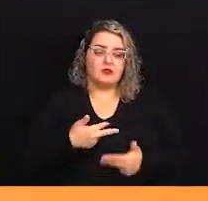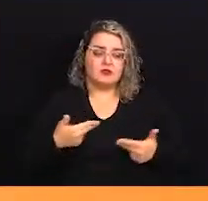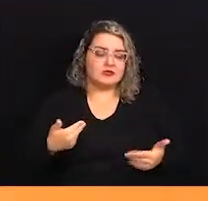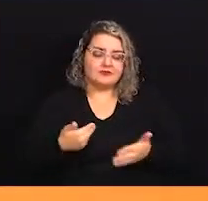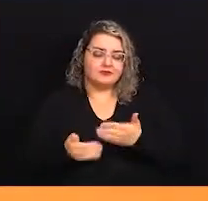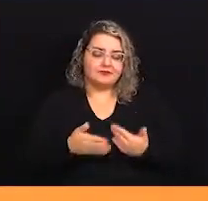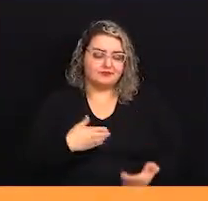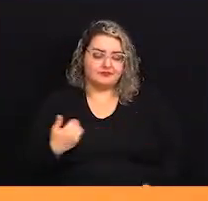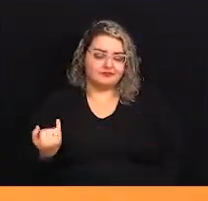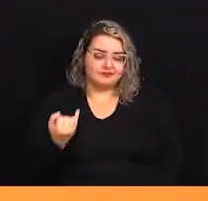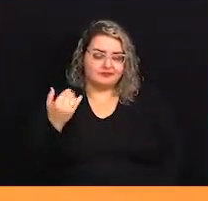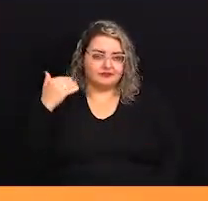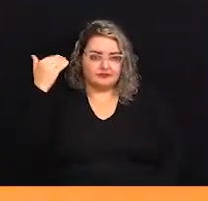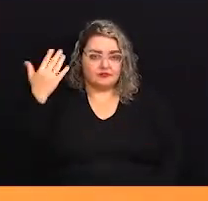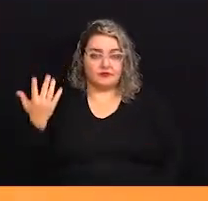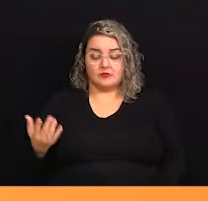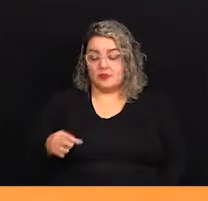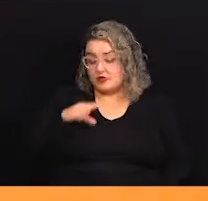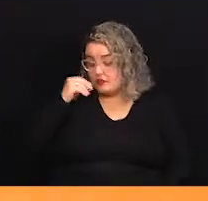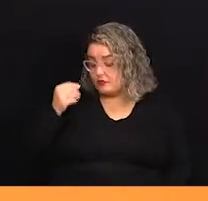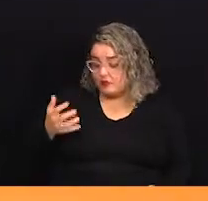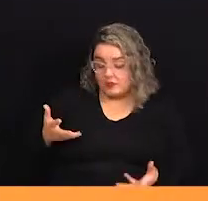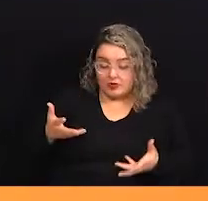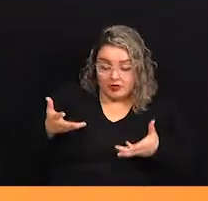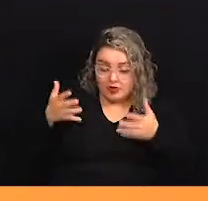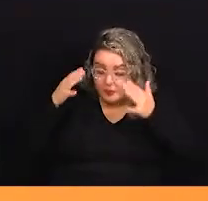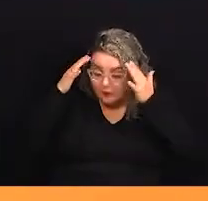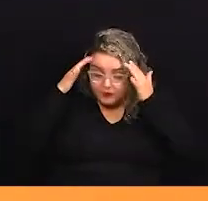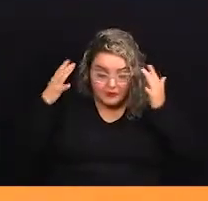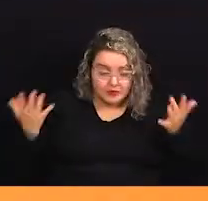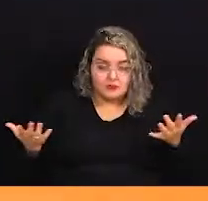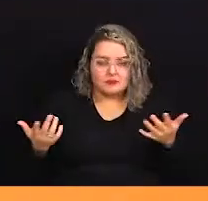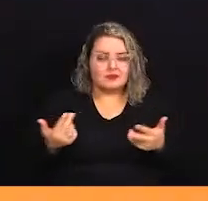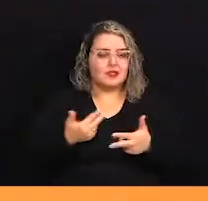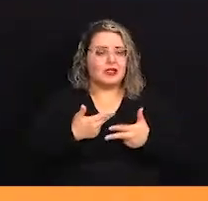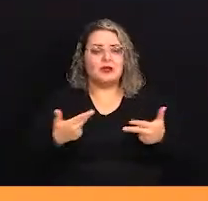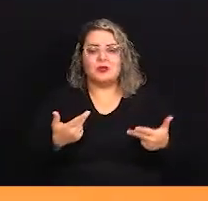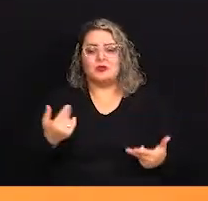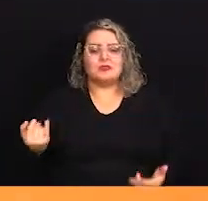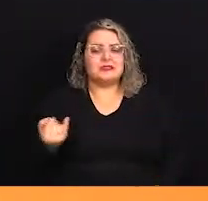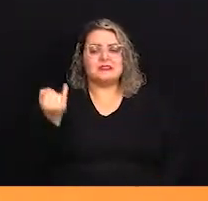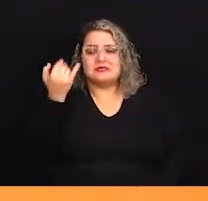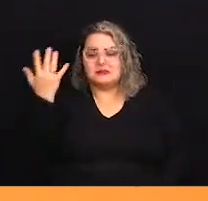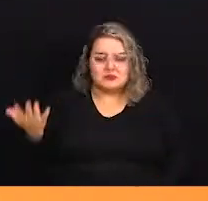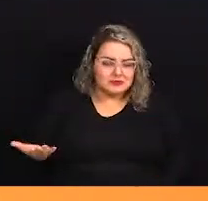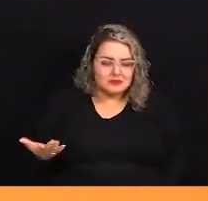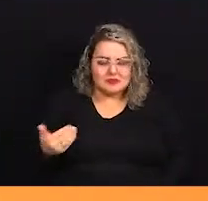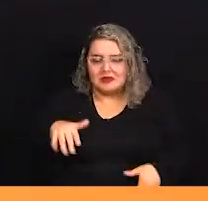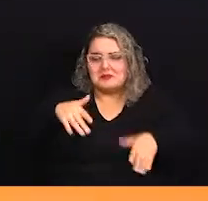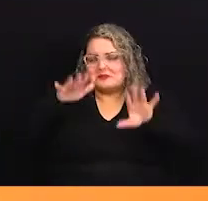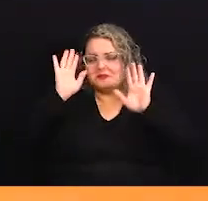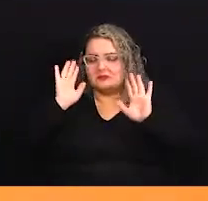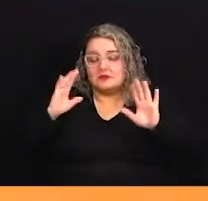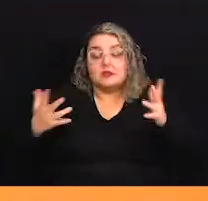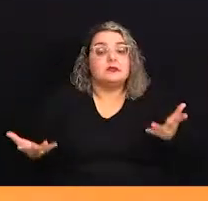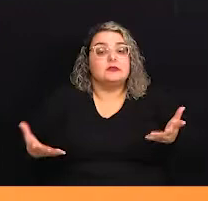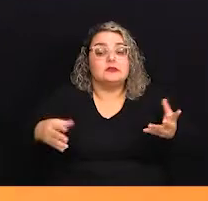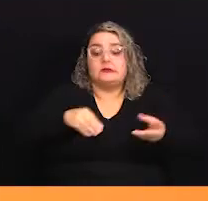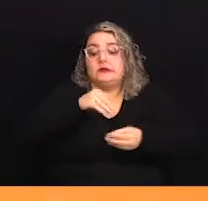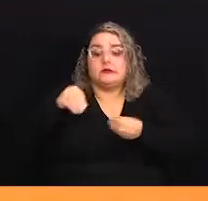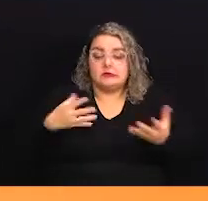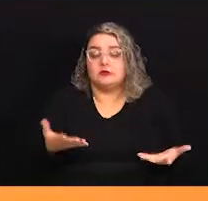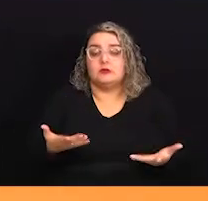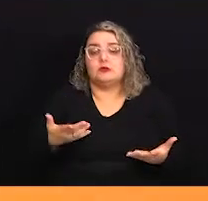para eles são grandiosas, ao mesmo tempo coisas muito importantes, eles não estão ligando muito, mas está tudo lá misturado, e o adolescente não faz